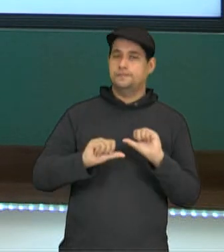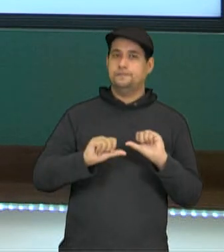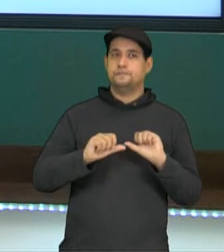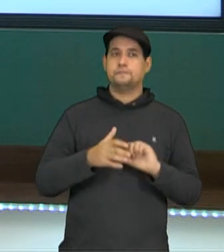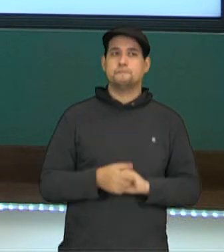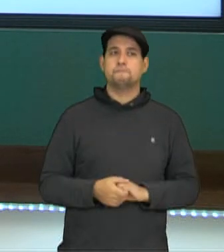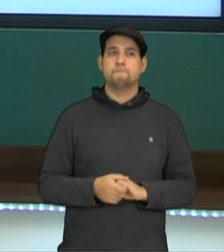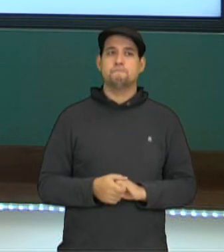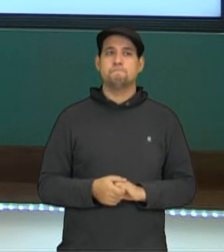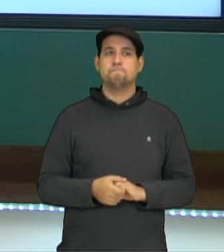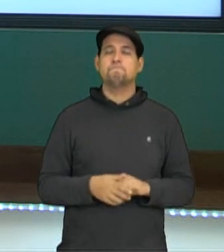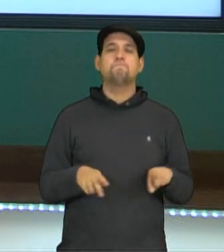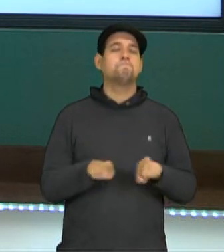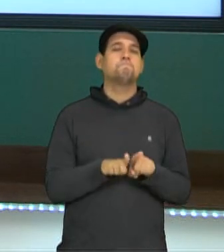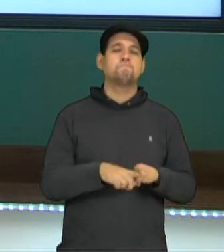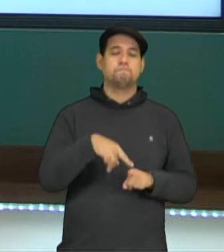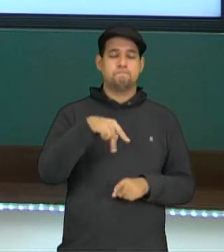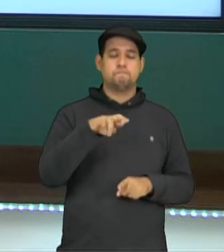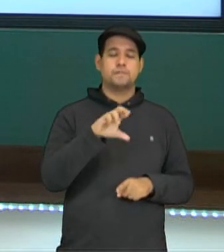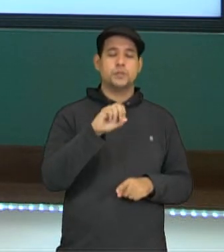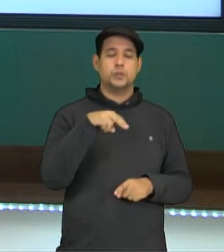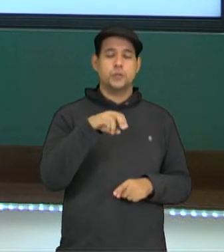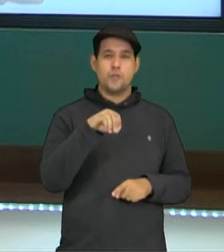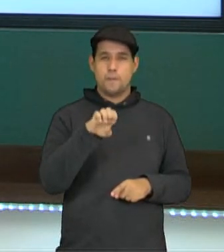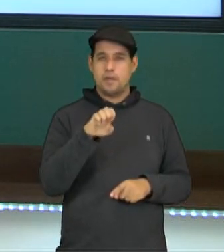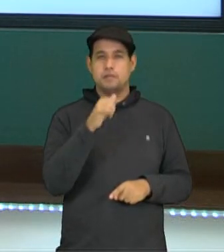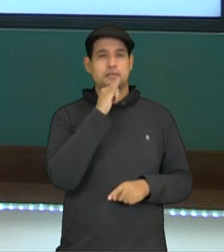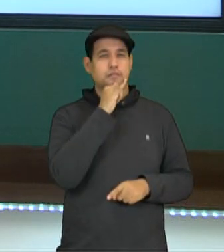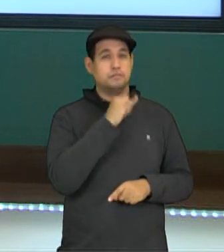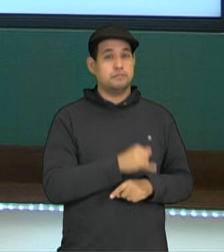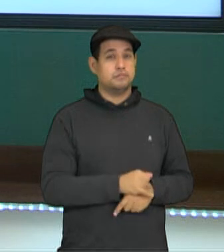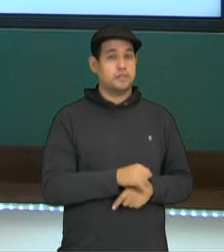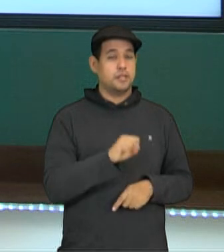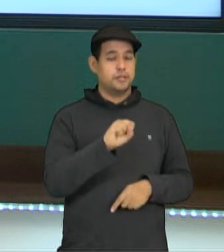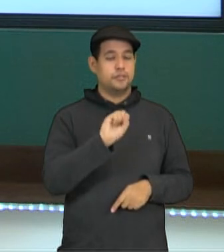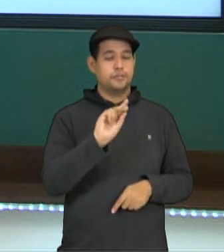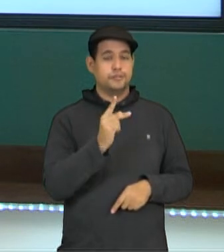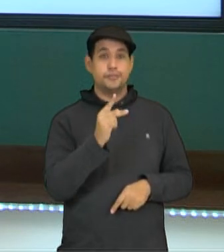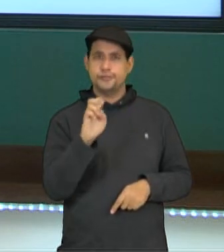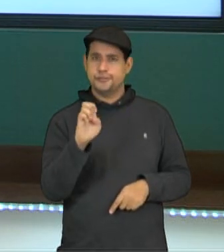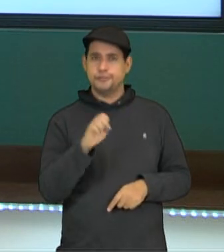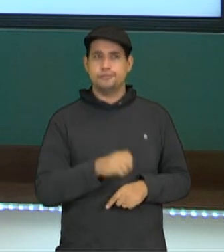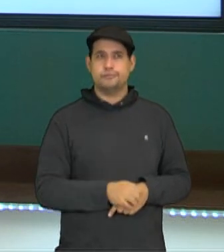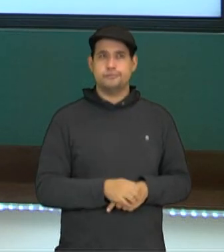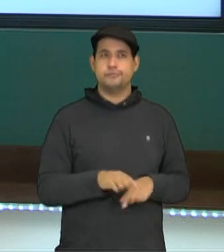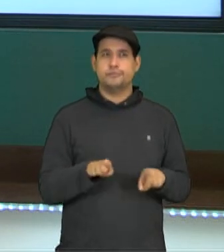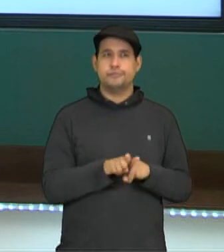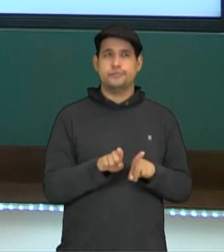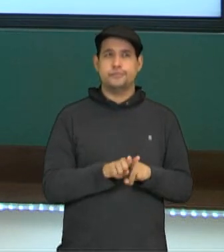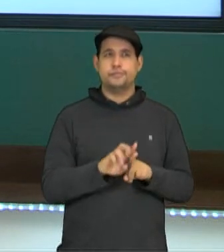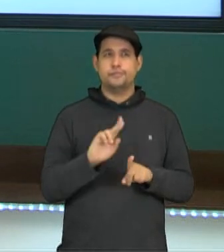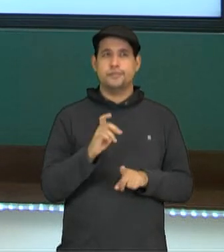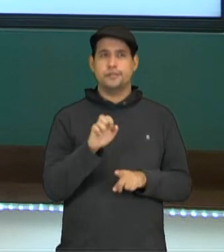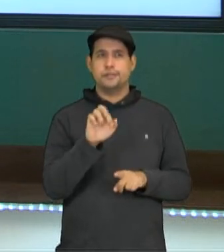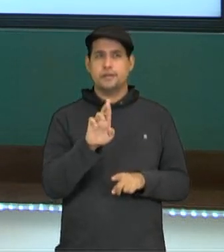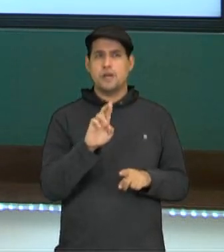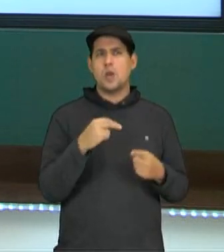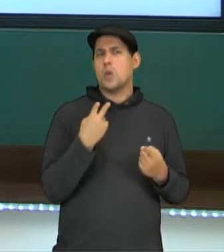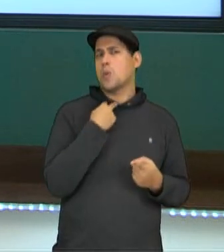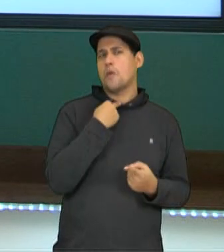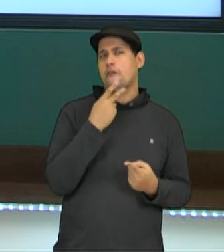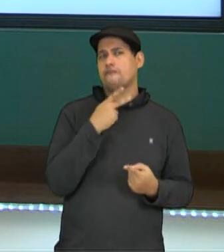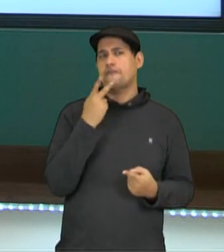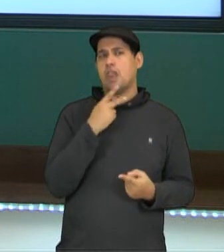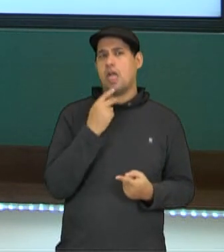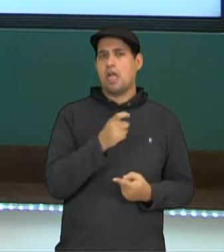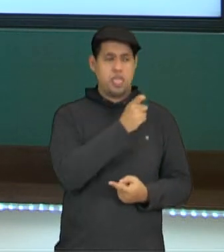E, sobretudo, também os pronomes, ó. She e o her. Porque eu não posso falar I aqui. Ele não está falando dele mesmo, né? Está falando